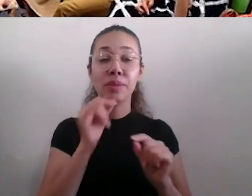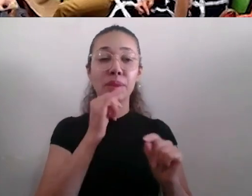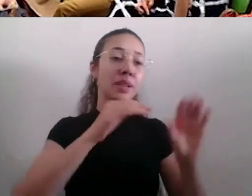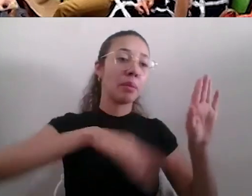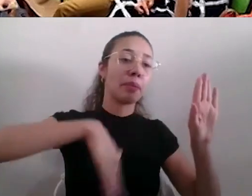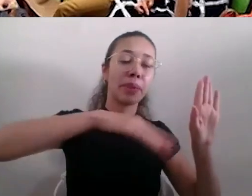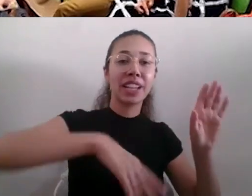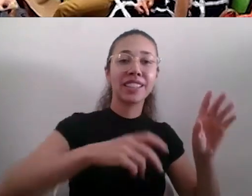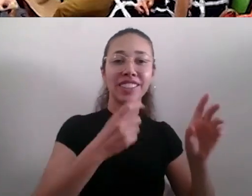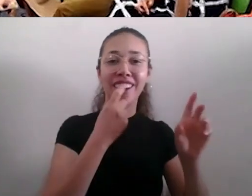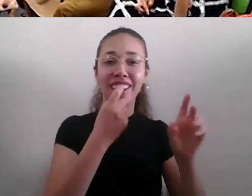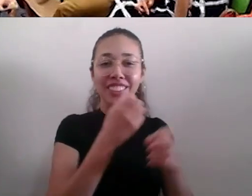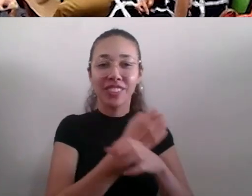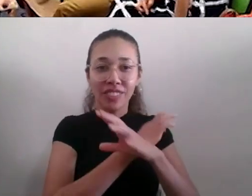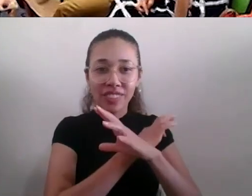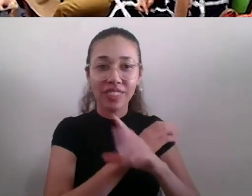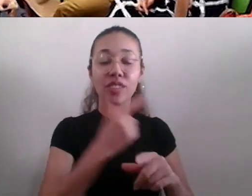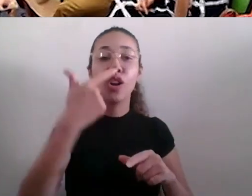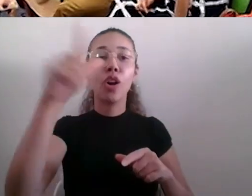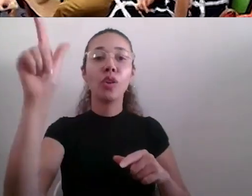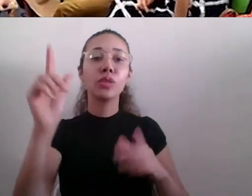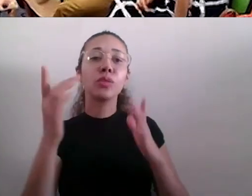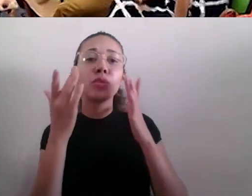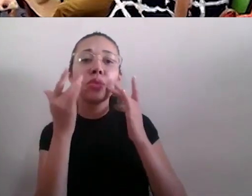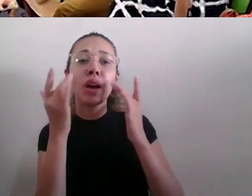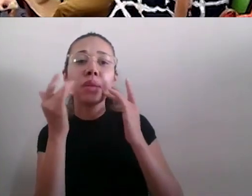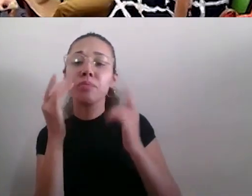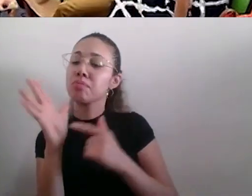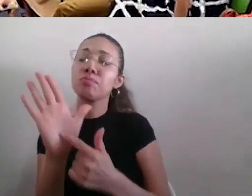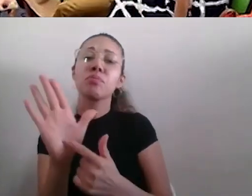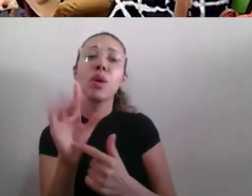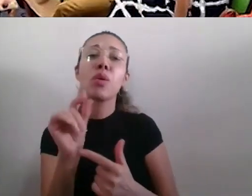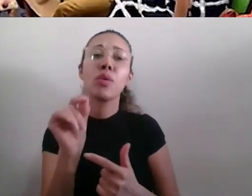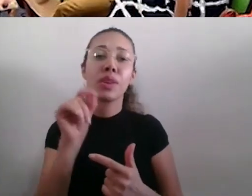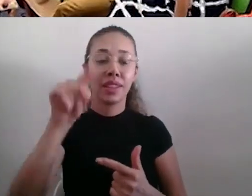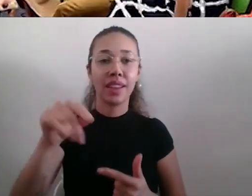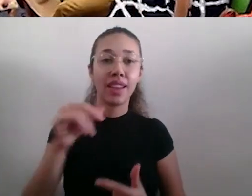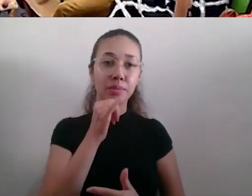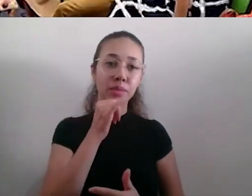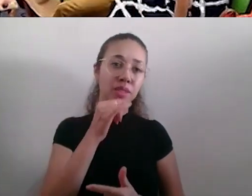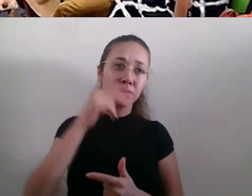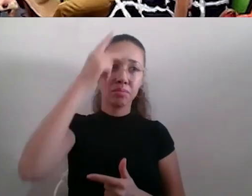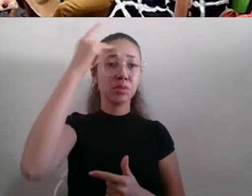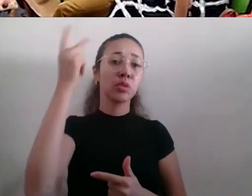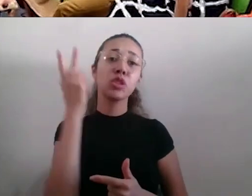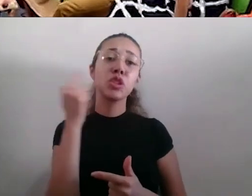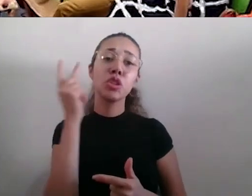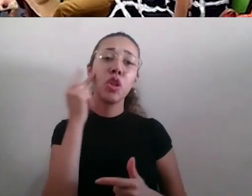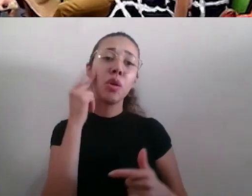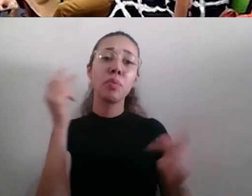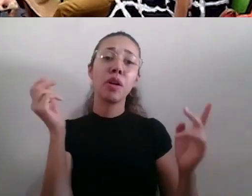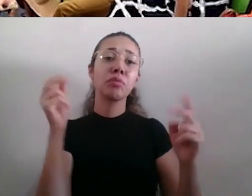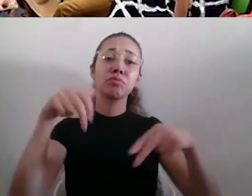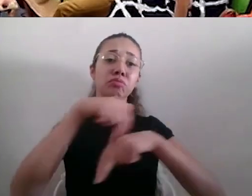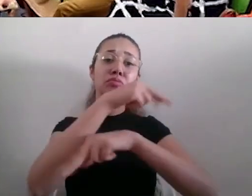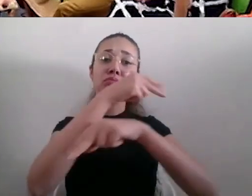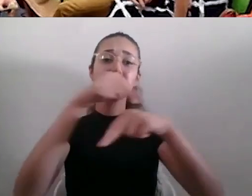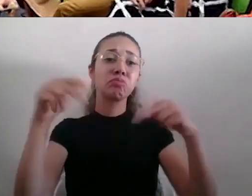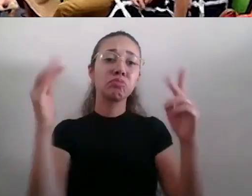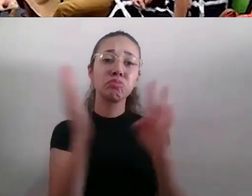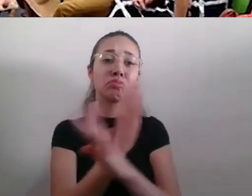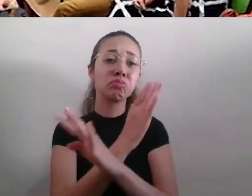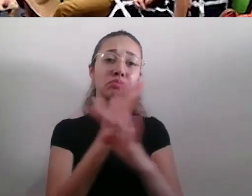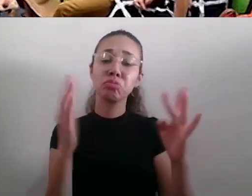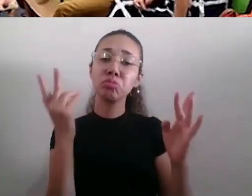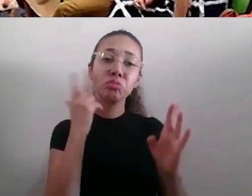e o Apresenta são histórias do dia a dia. Você nunca, como tem em algum episódio do